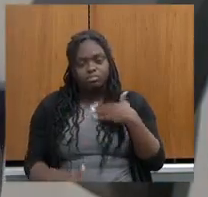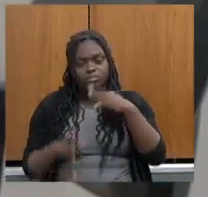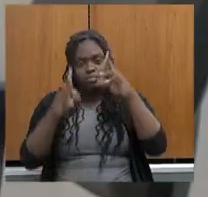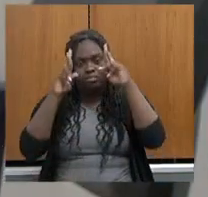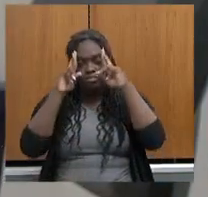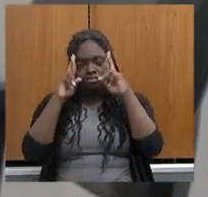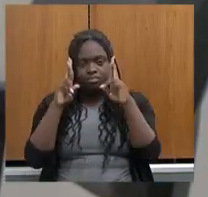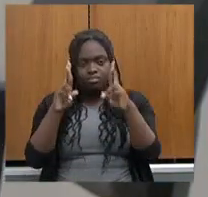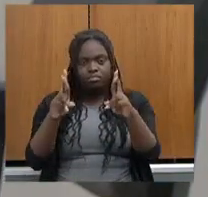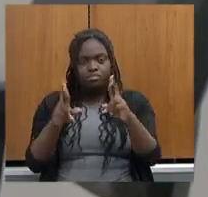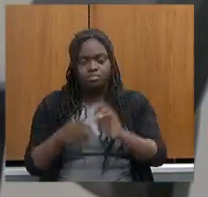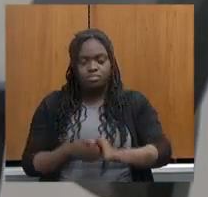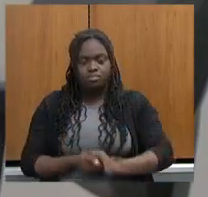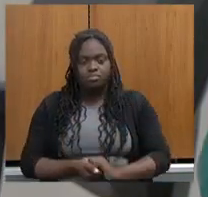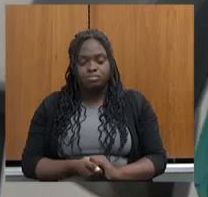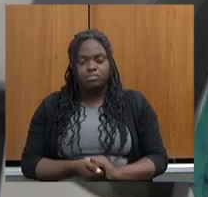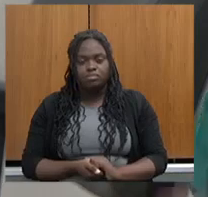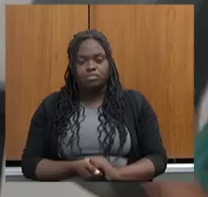respeitada